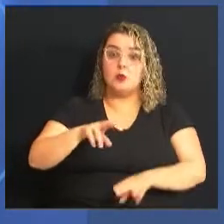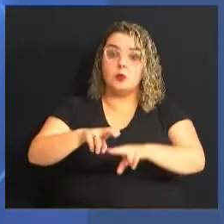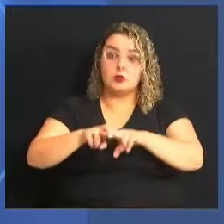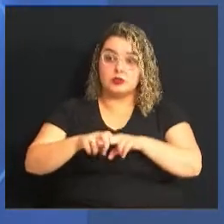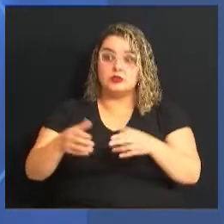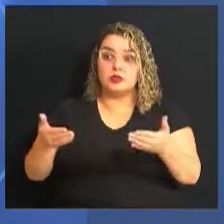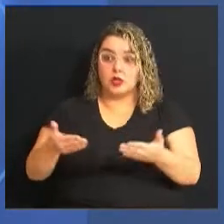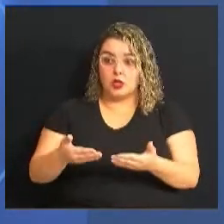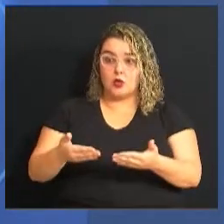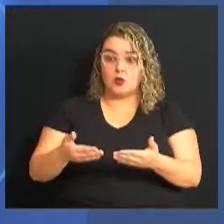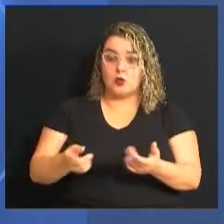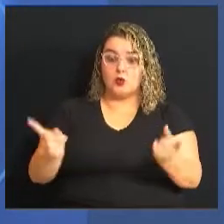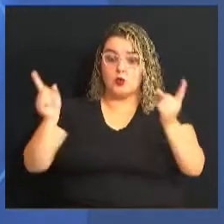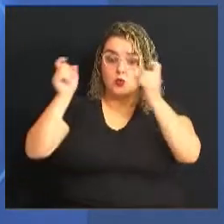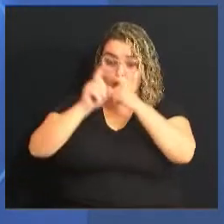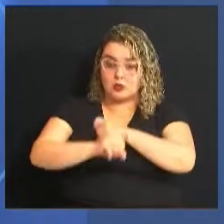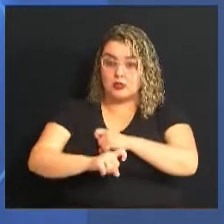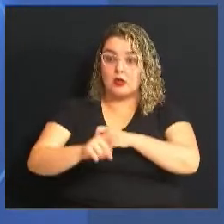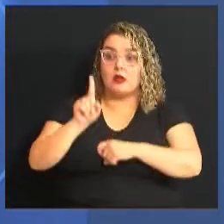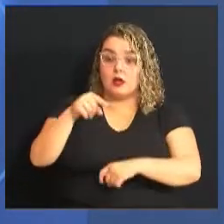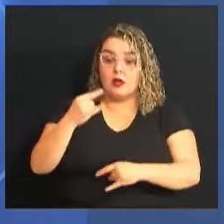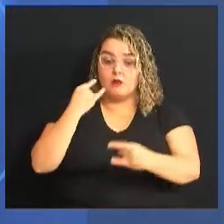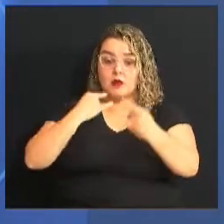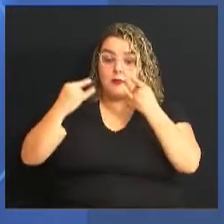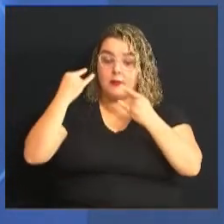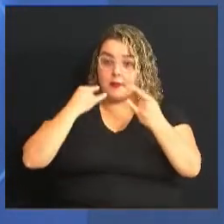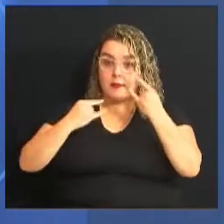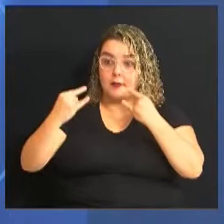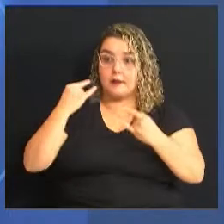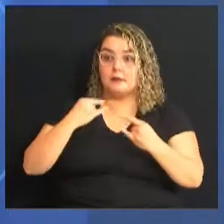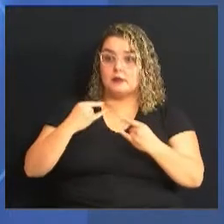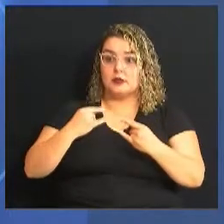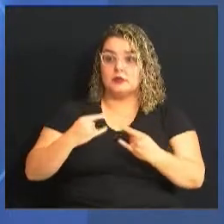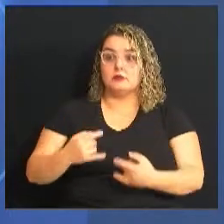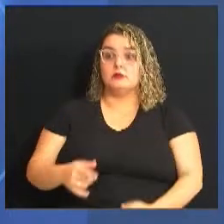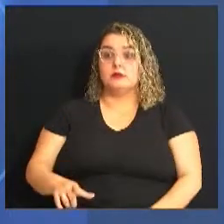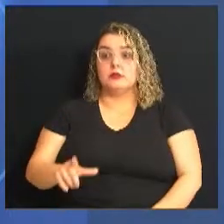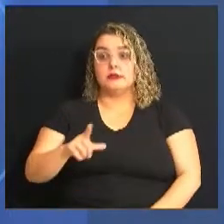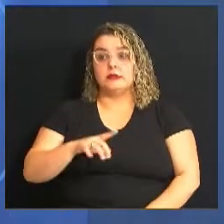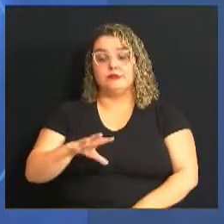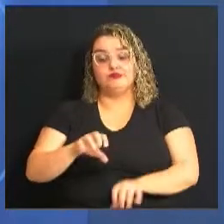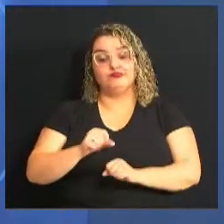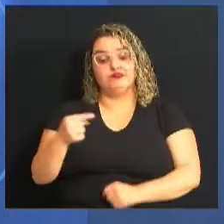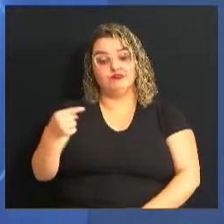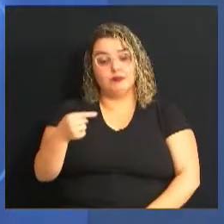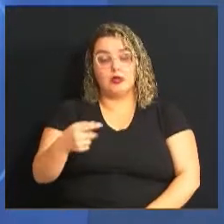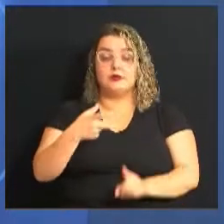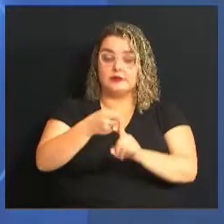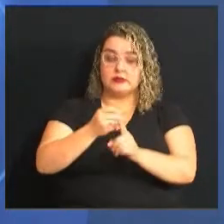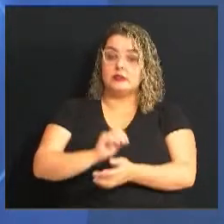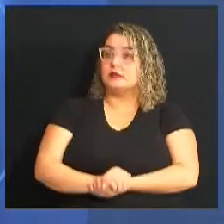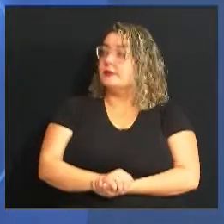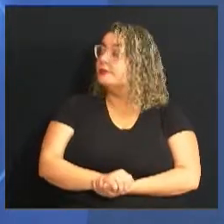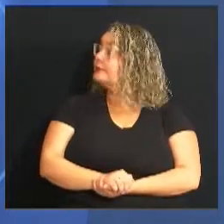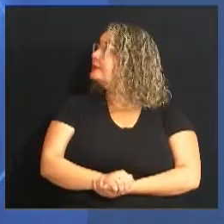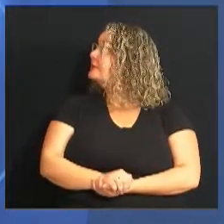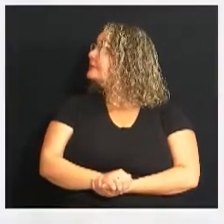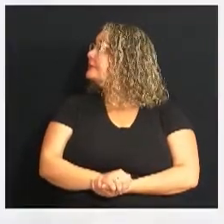o desafio é atrair esse público que tem aderido menos à vacinação.